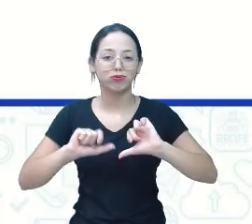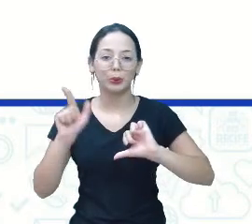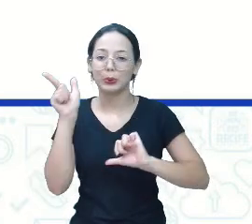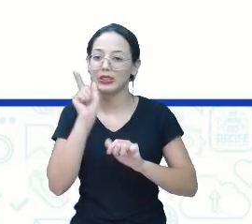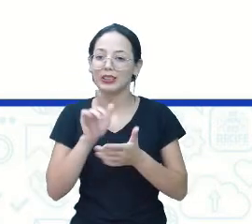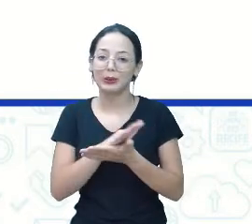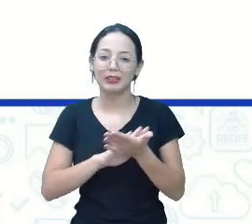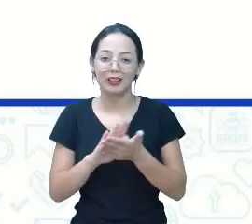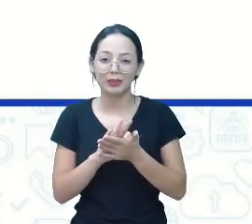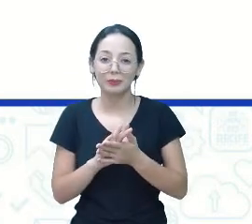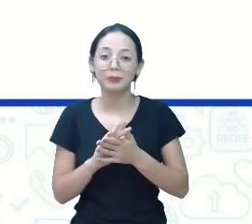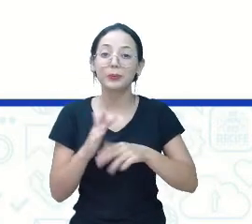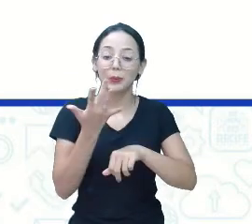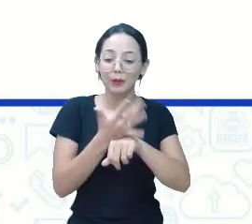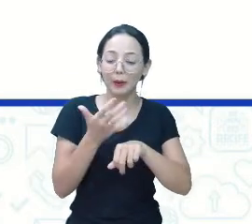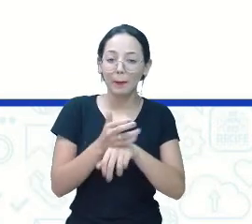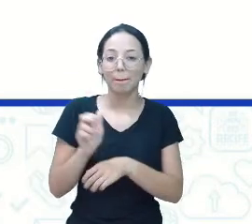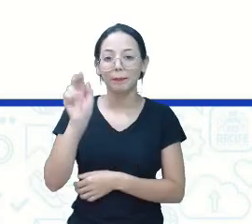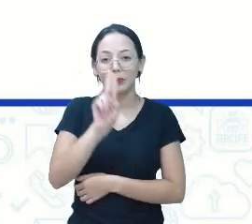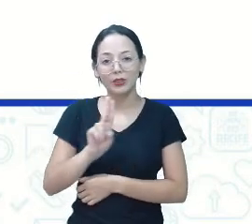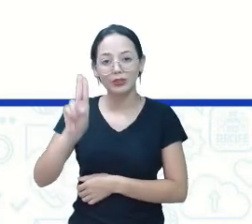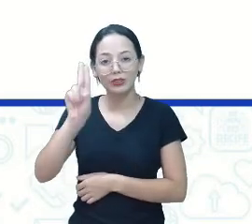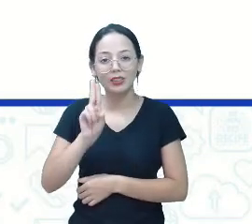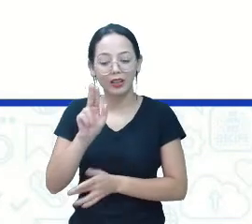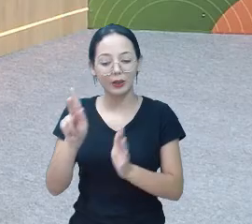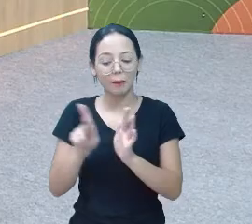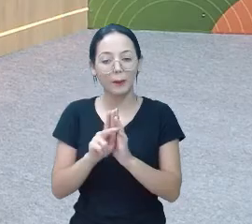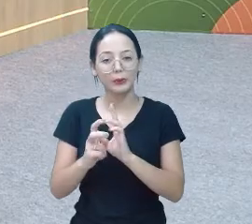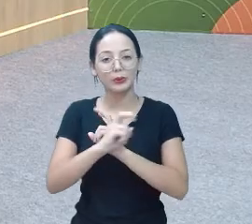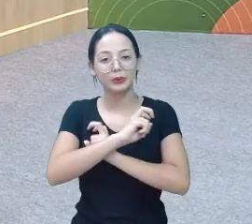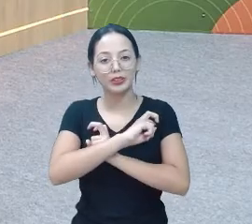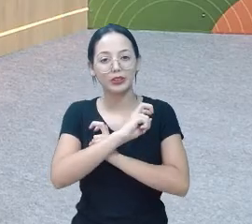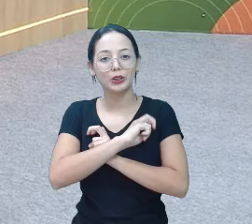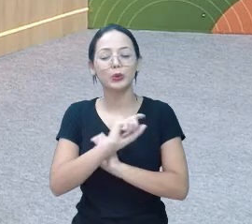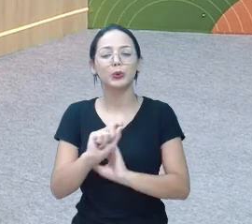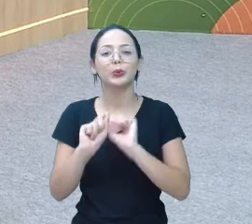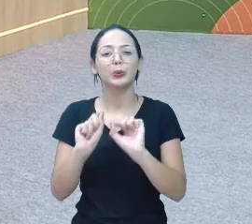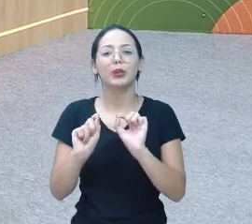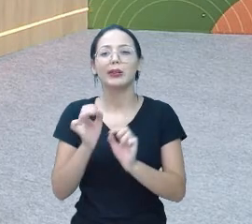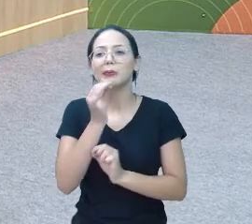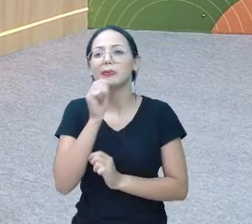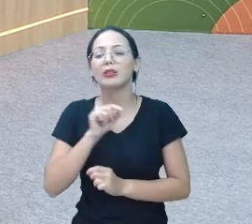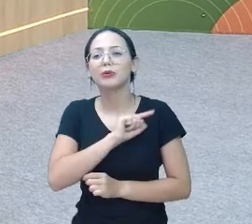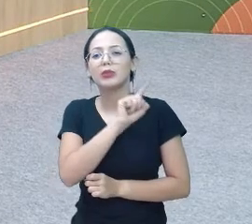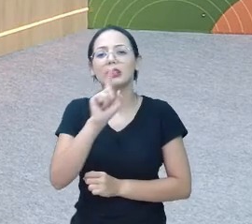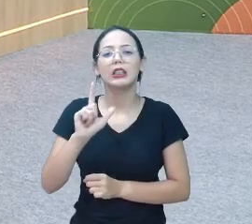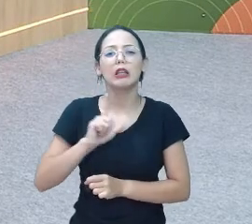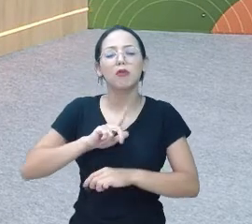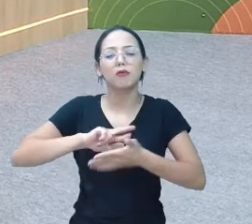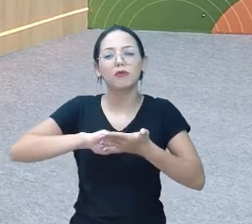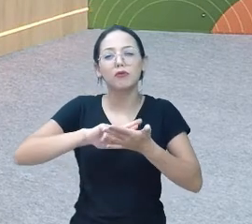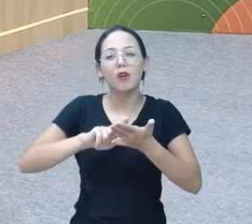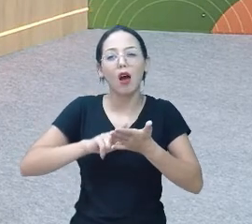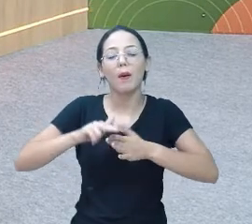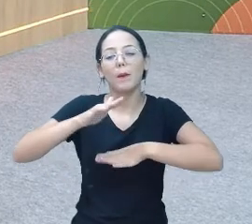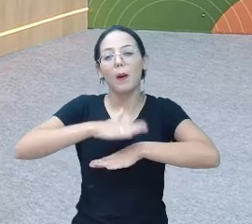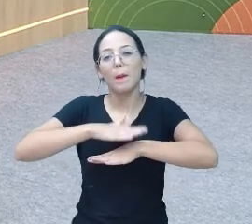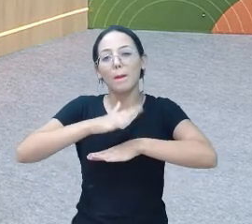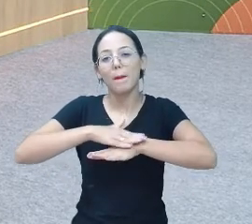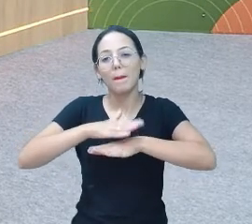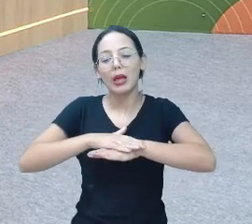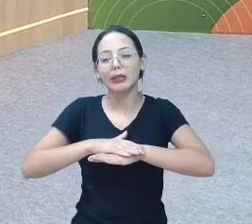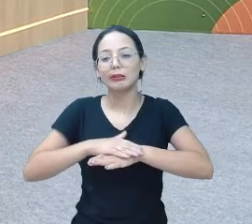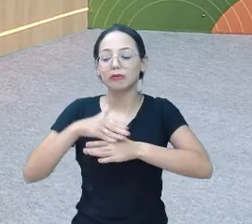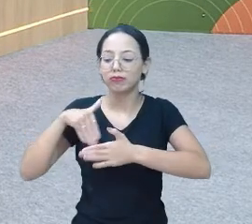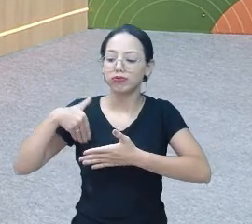a prática utilizada pelos egípcios, ela leva a você ter diversos momentos em que essa prática ela